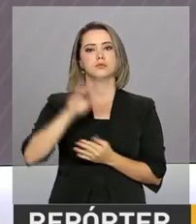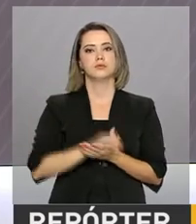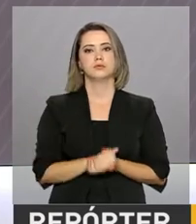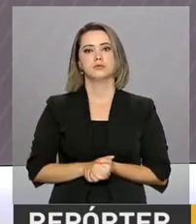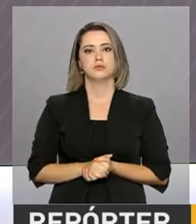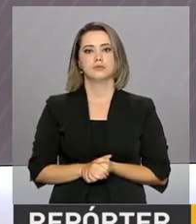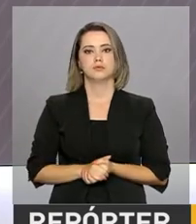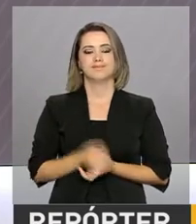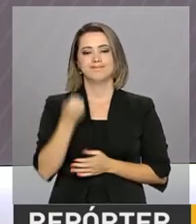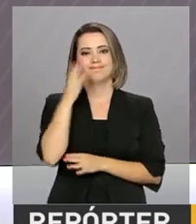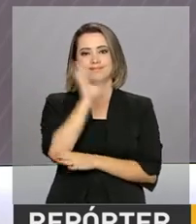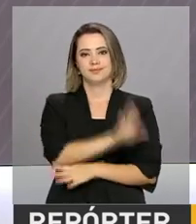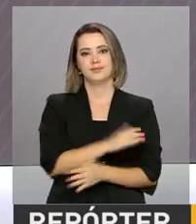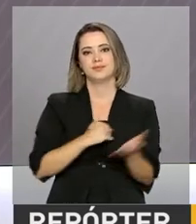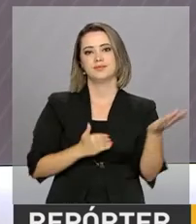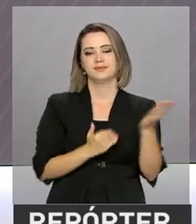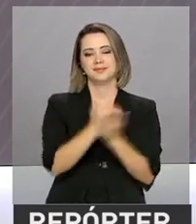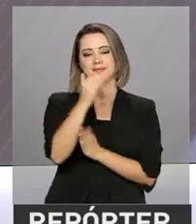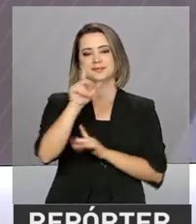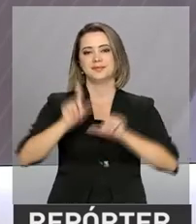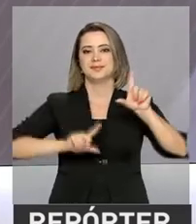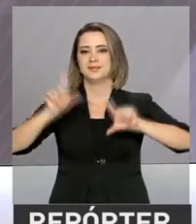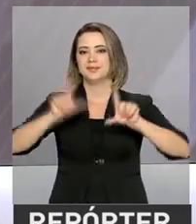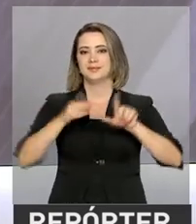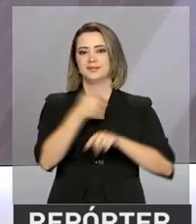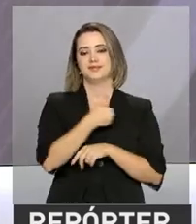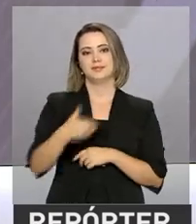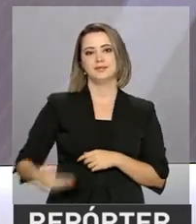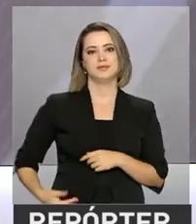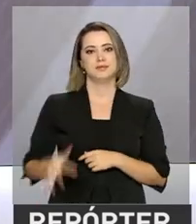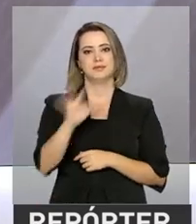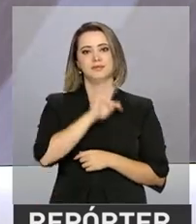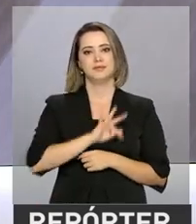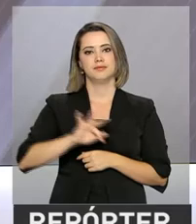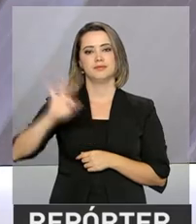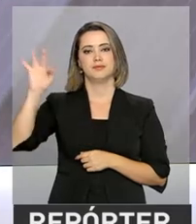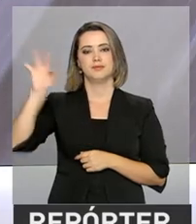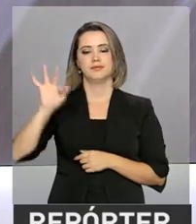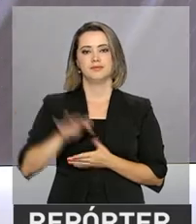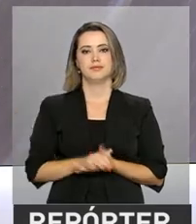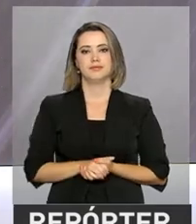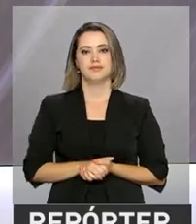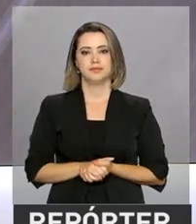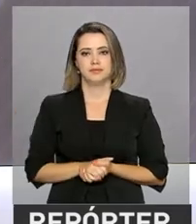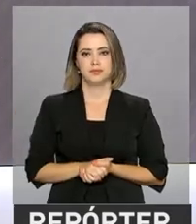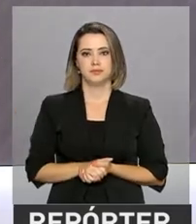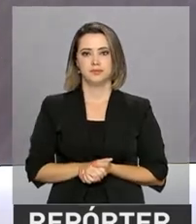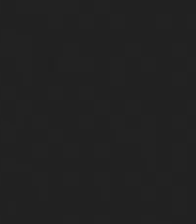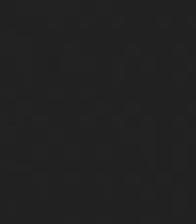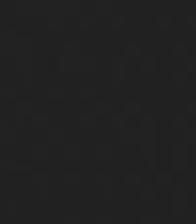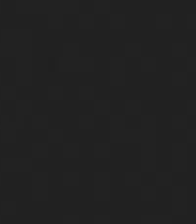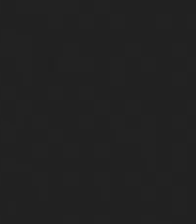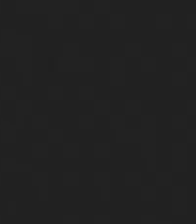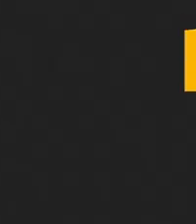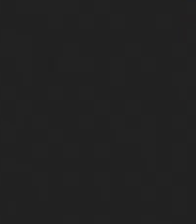nbr uma ótima tarde pra você continue com a gente aqui na nbr a tv do governo federal